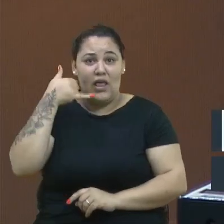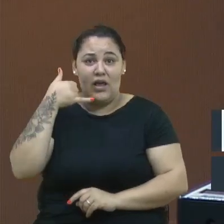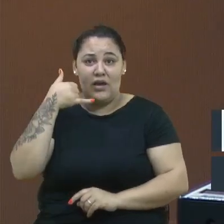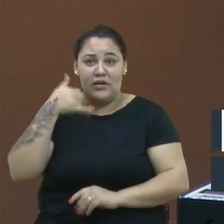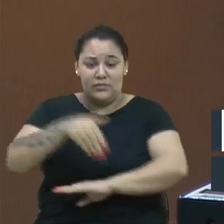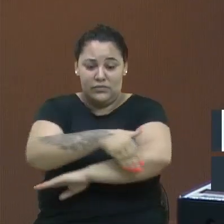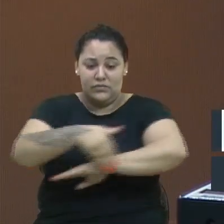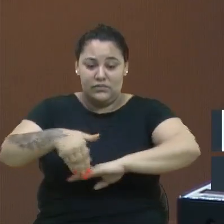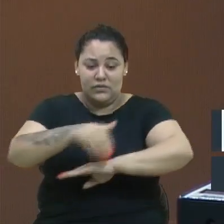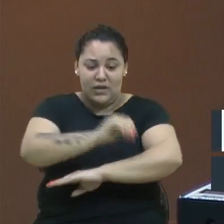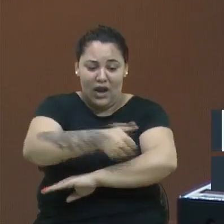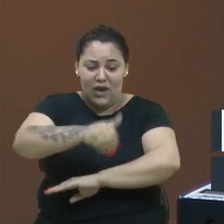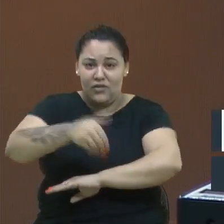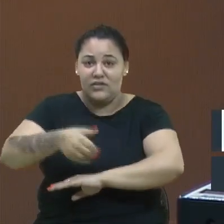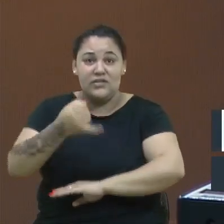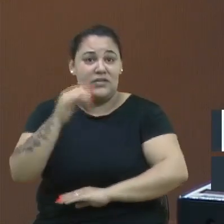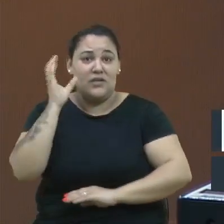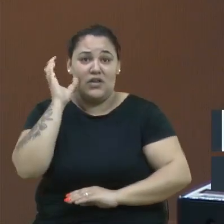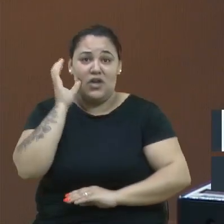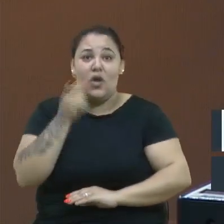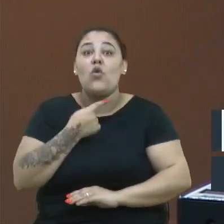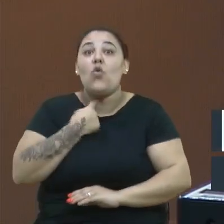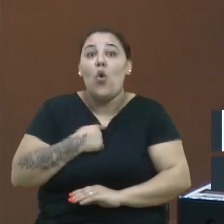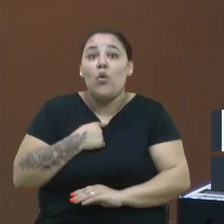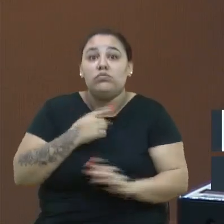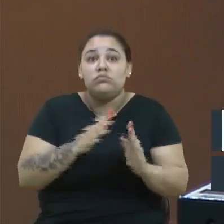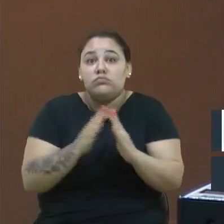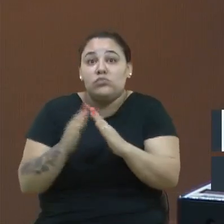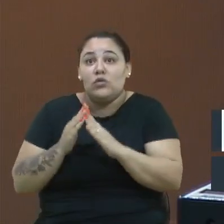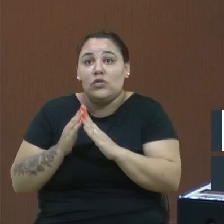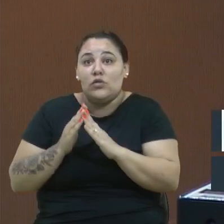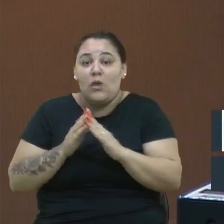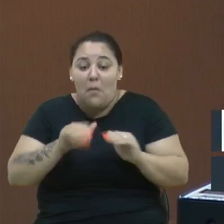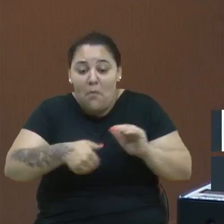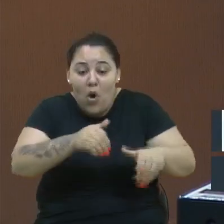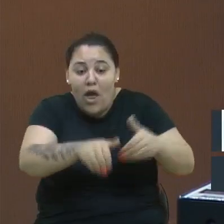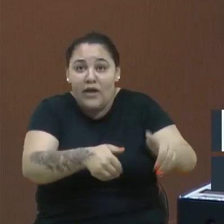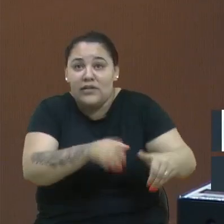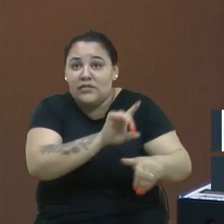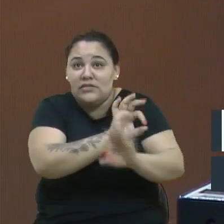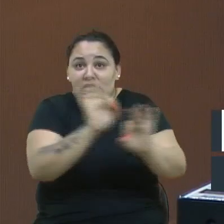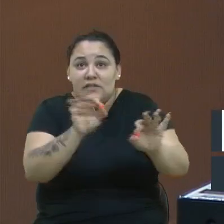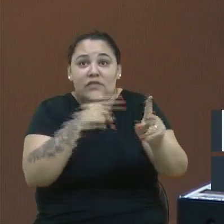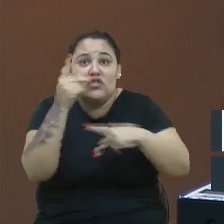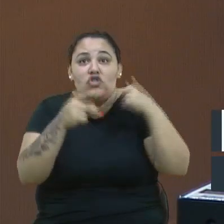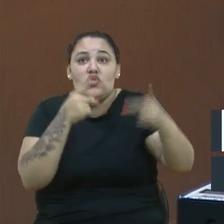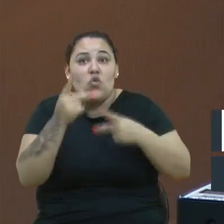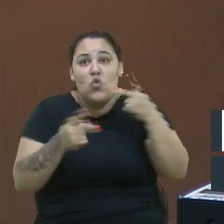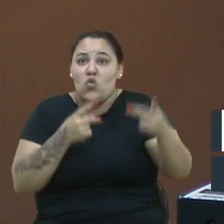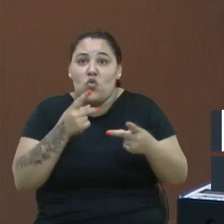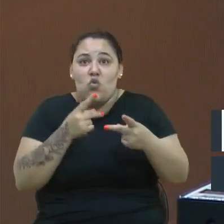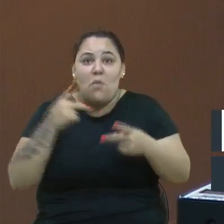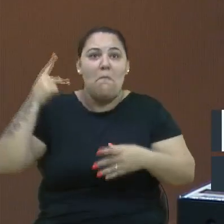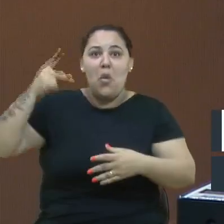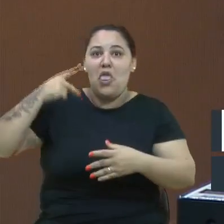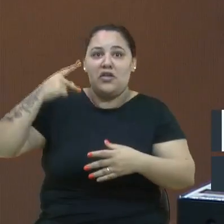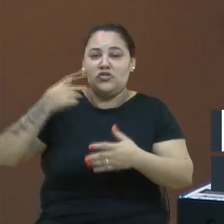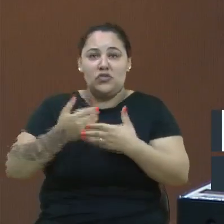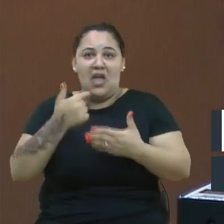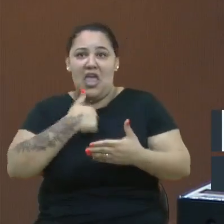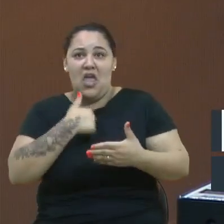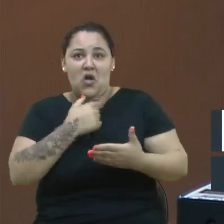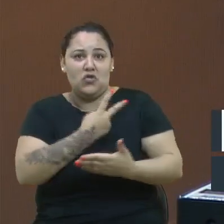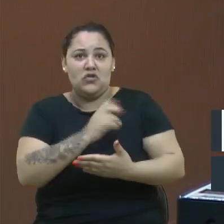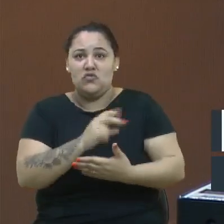Cadori gosta de passar por buraco e morar em buraco, ninguém está fazendo discurso político aqui. Ninguém está fazendo. Eu, desde 2021,